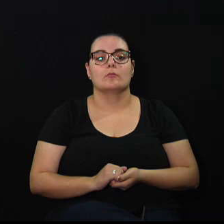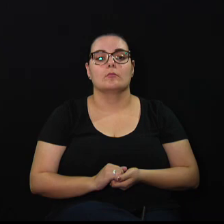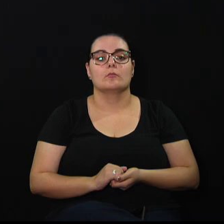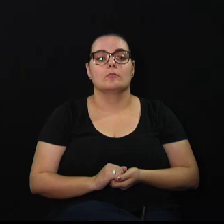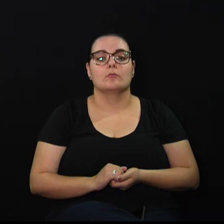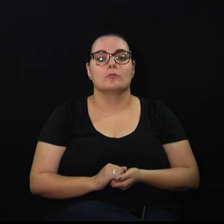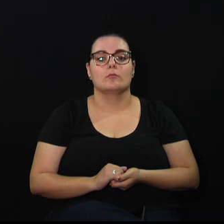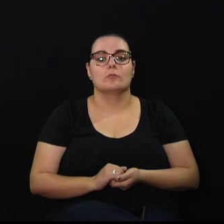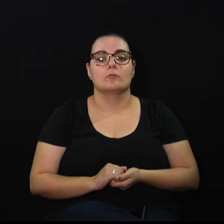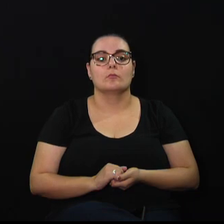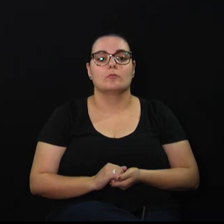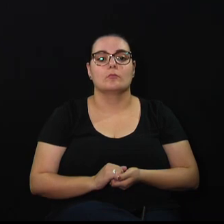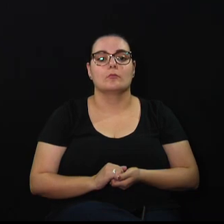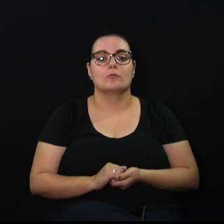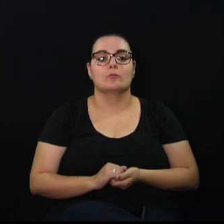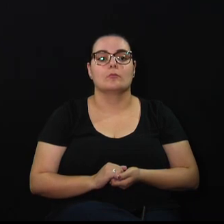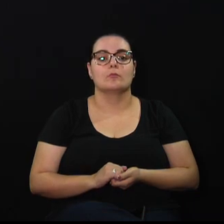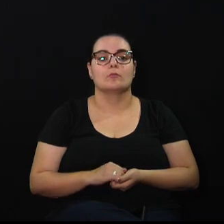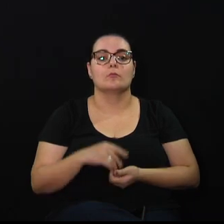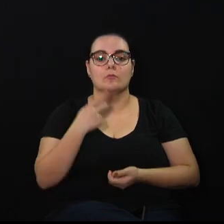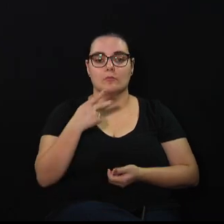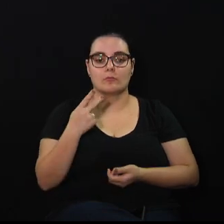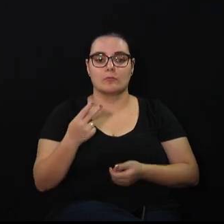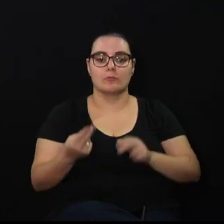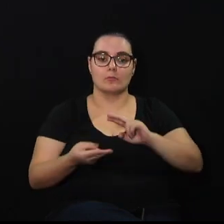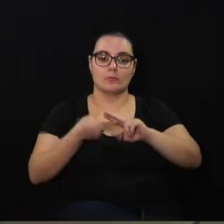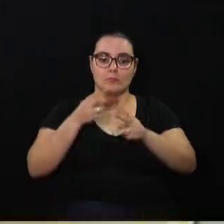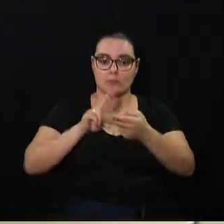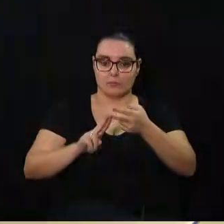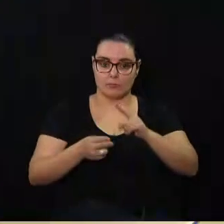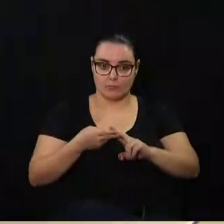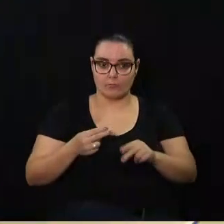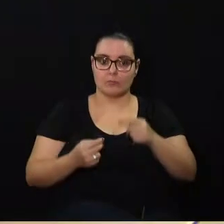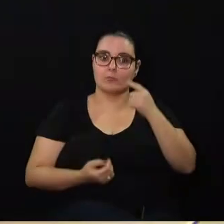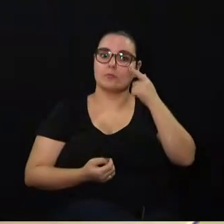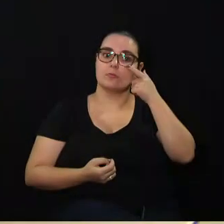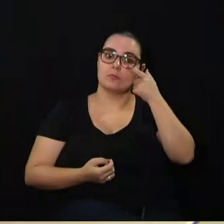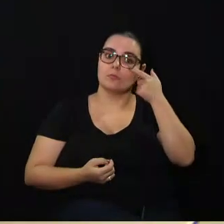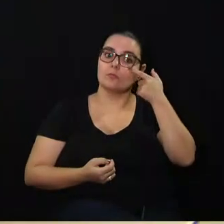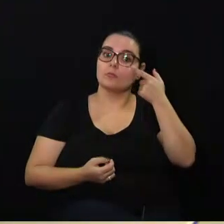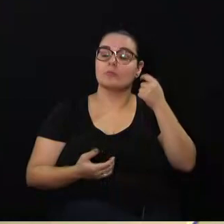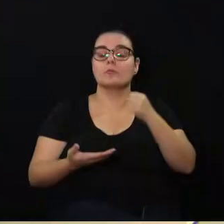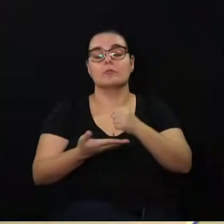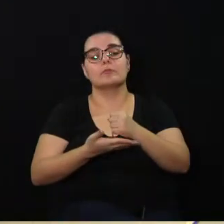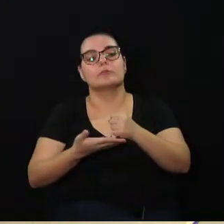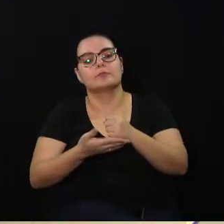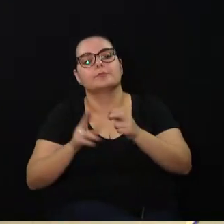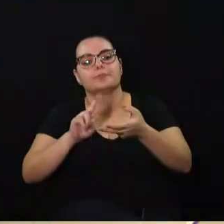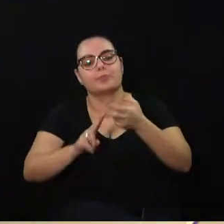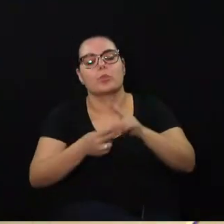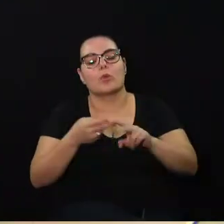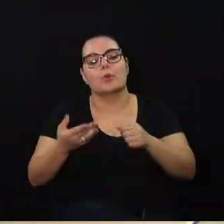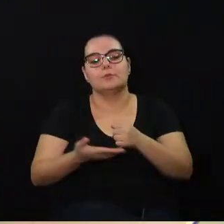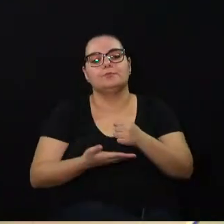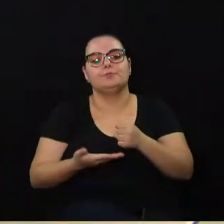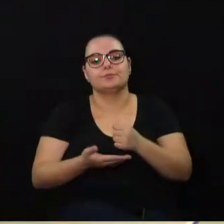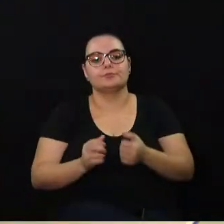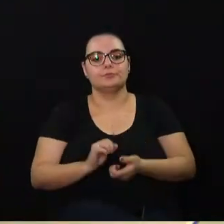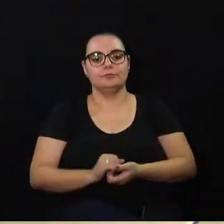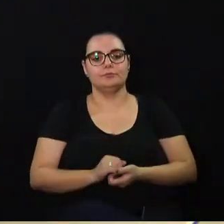bom então agora vou falar um pouquinho sobre os programas de ensino né das habilidades básicas é